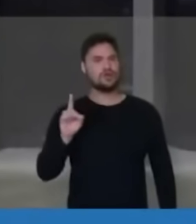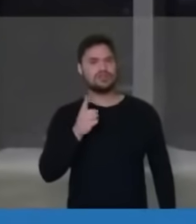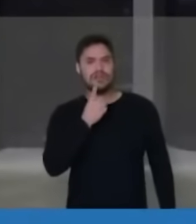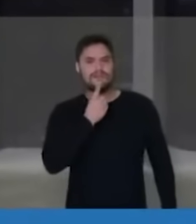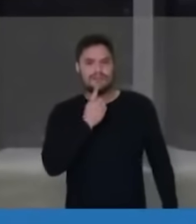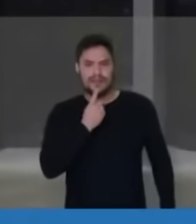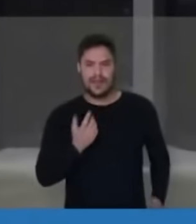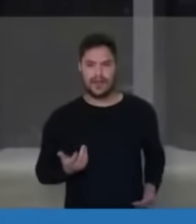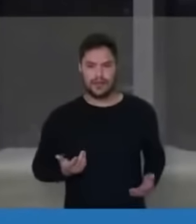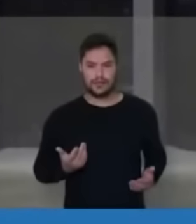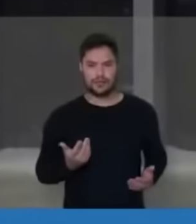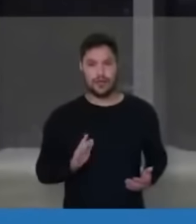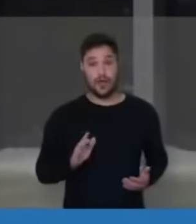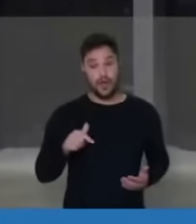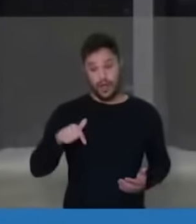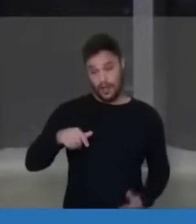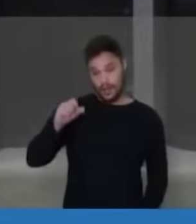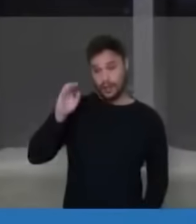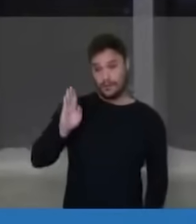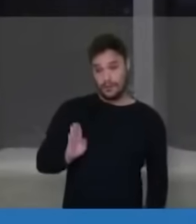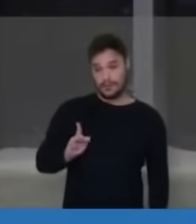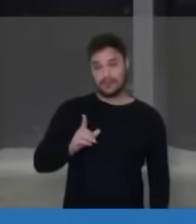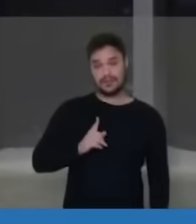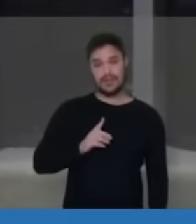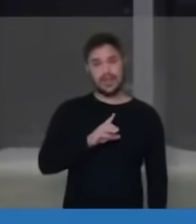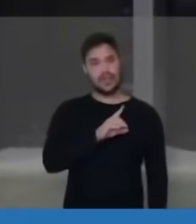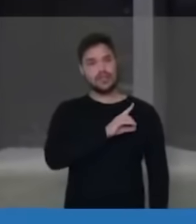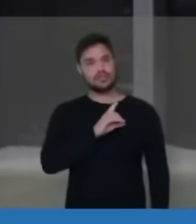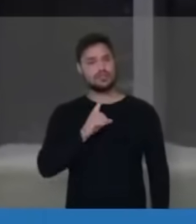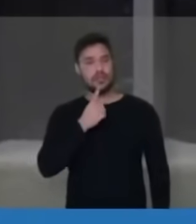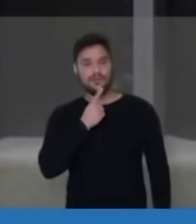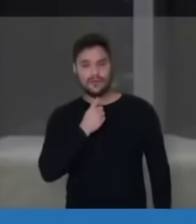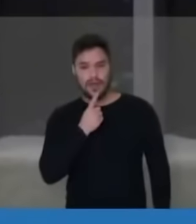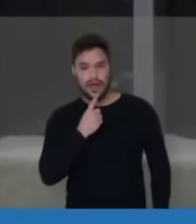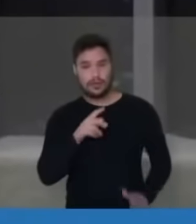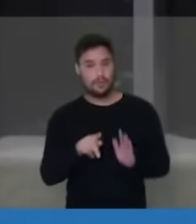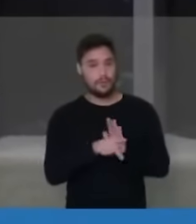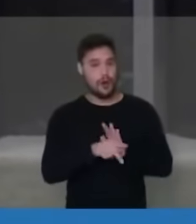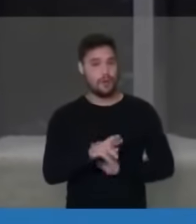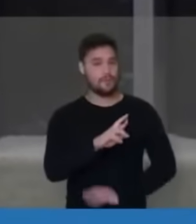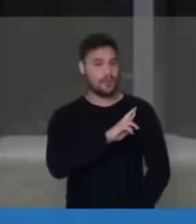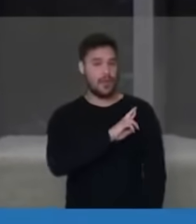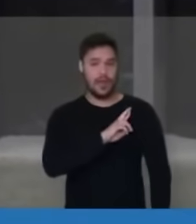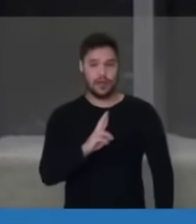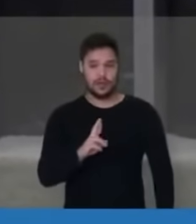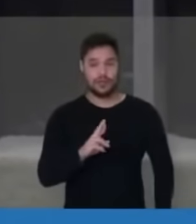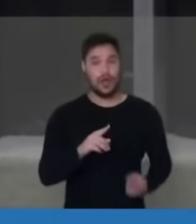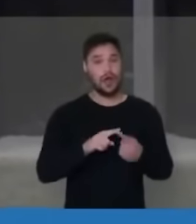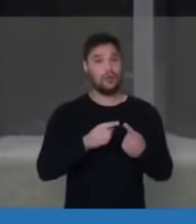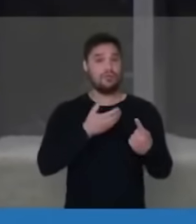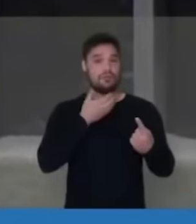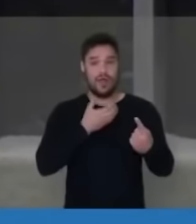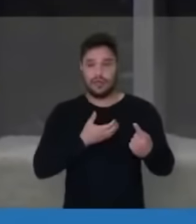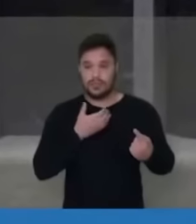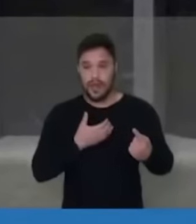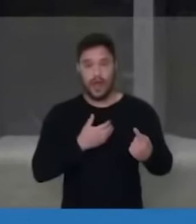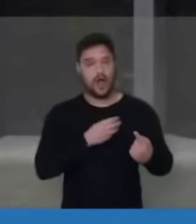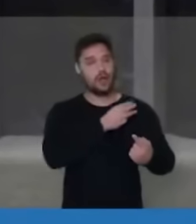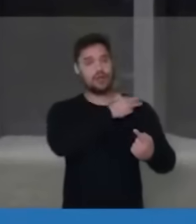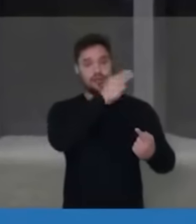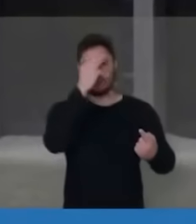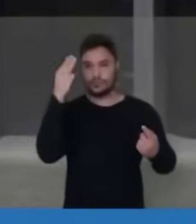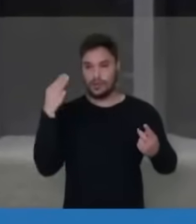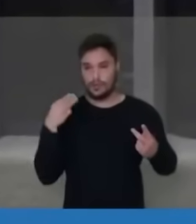bom lembrar que nós temos no Brasil feriados religiosos. Vem aí o Natal, Nossa Senhora